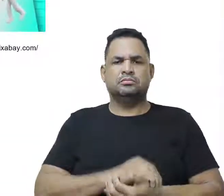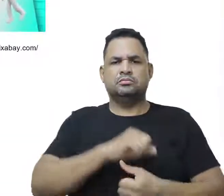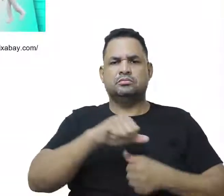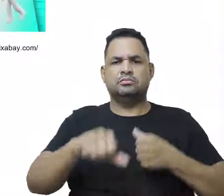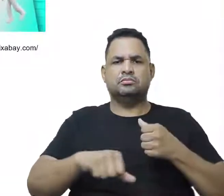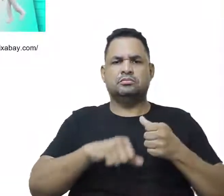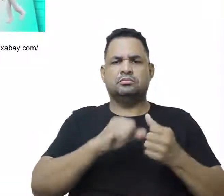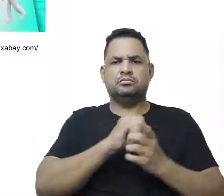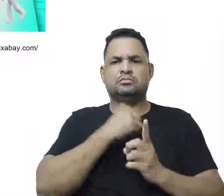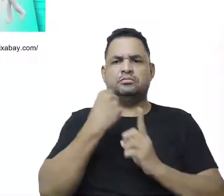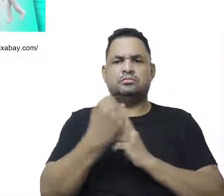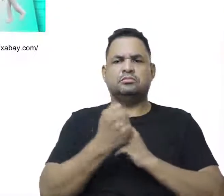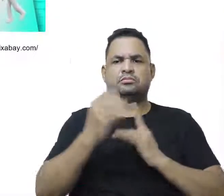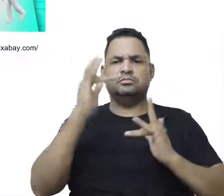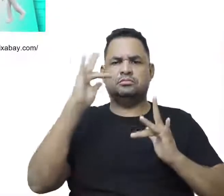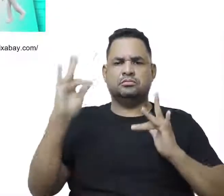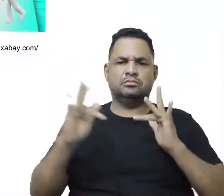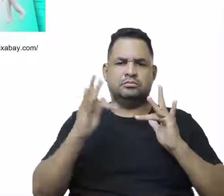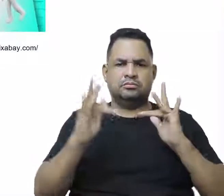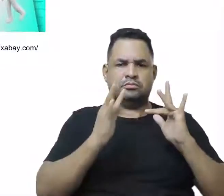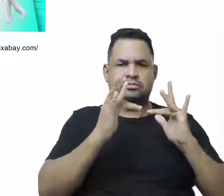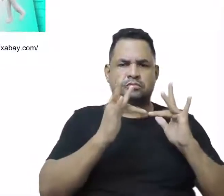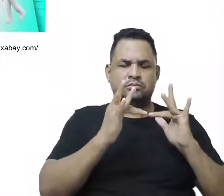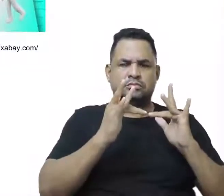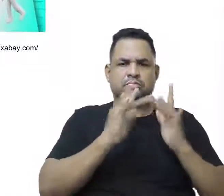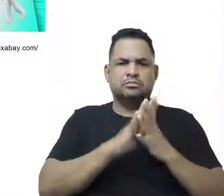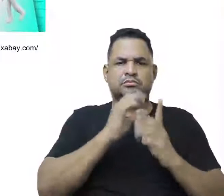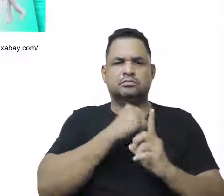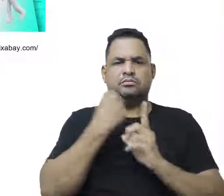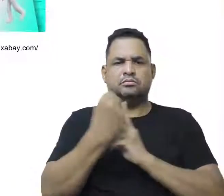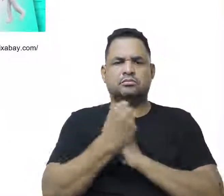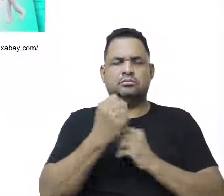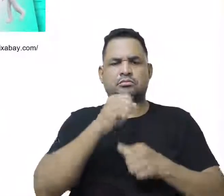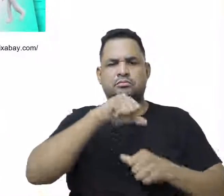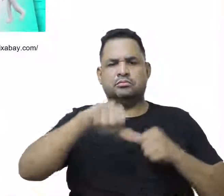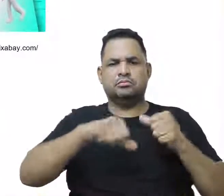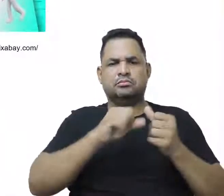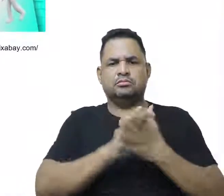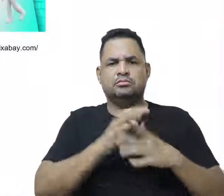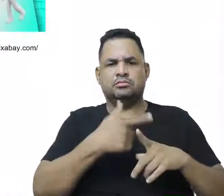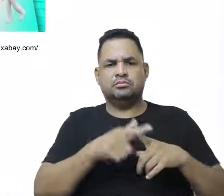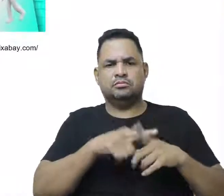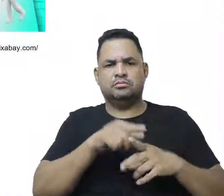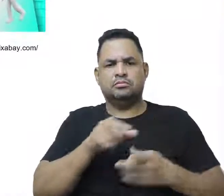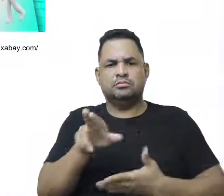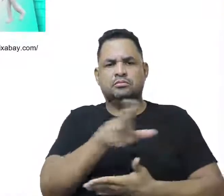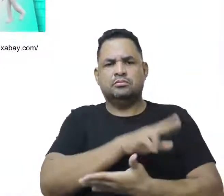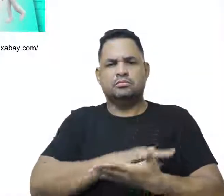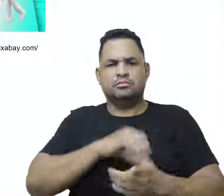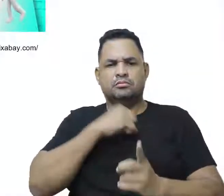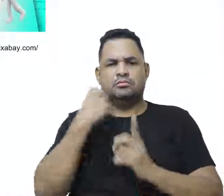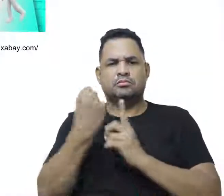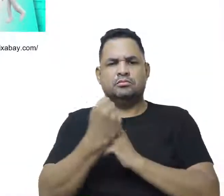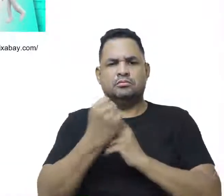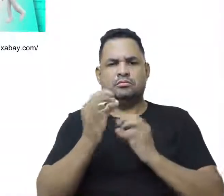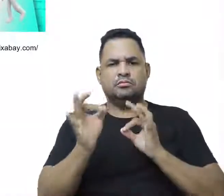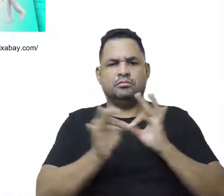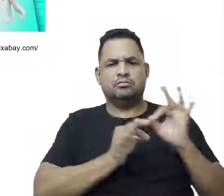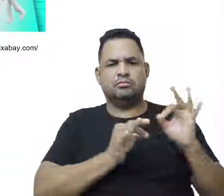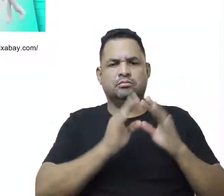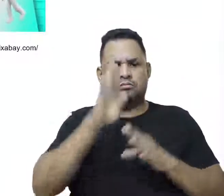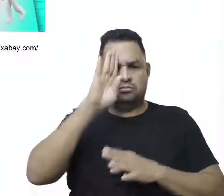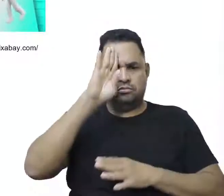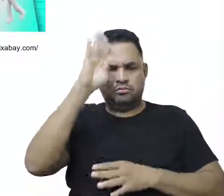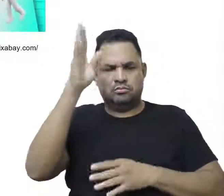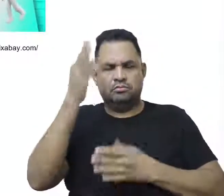social para os clássicos da Sociologia Então as transformações e crises nas diversas sociedades forma um